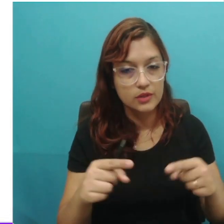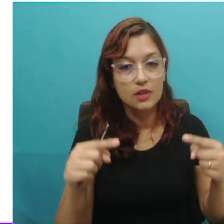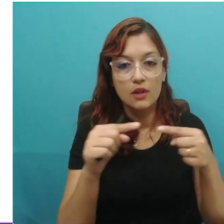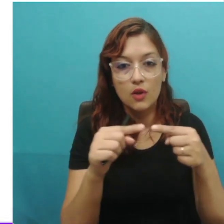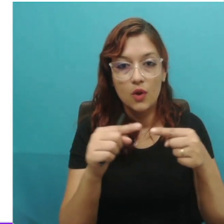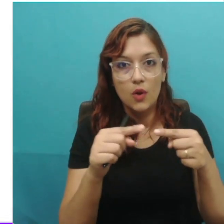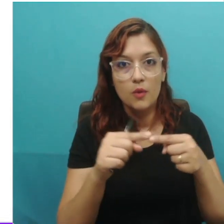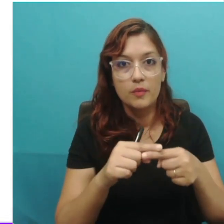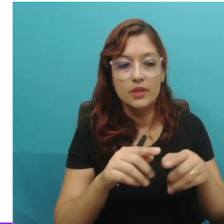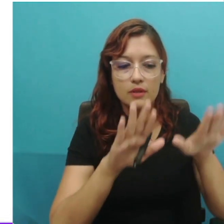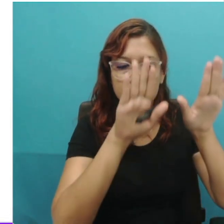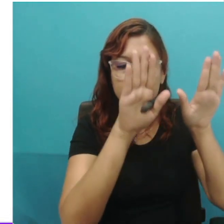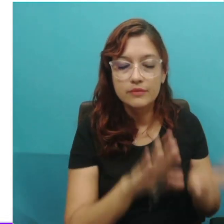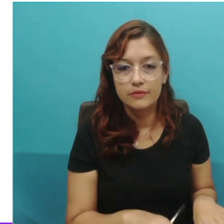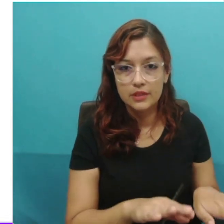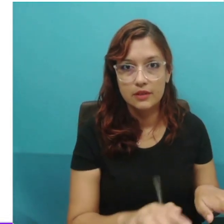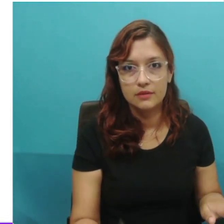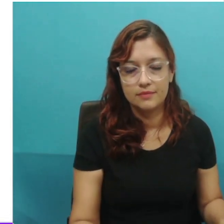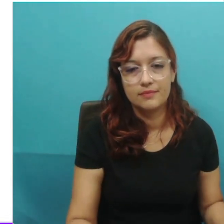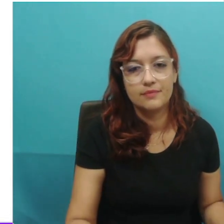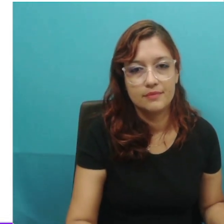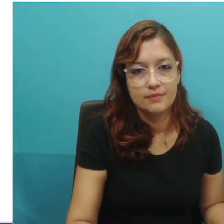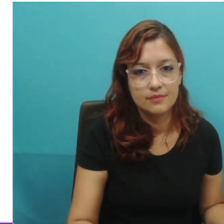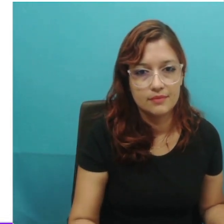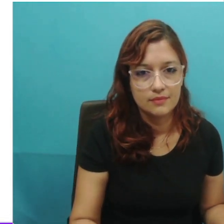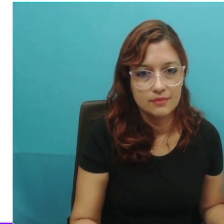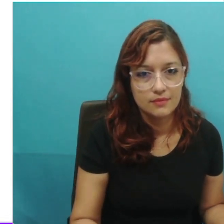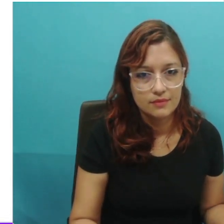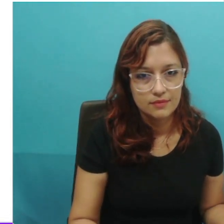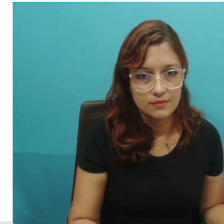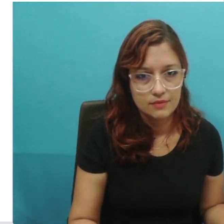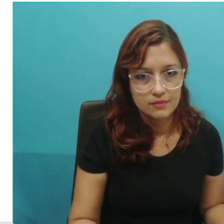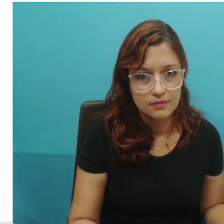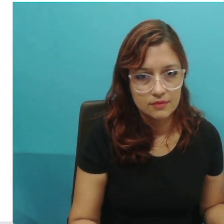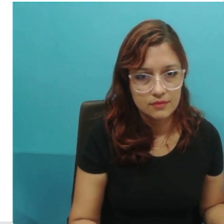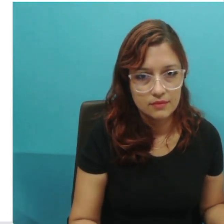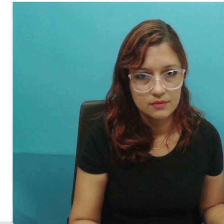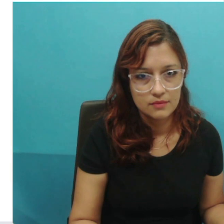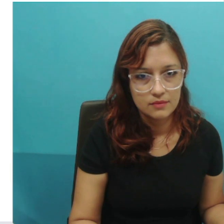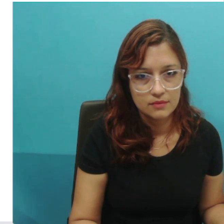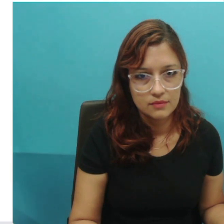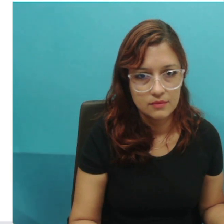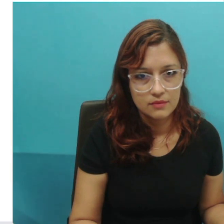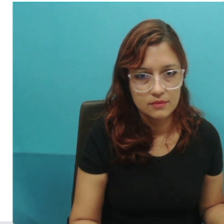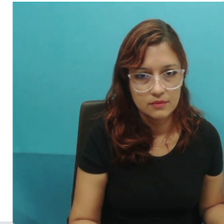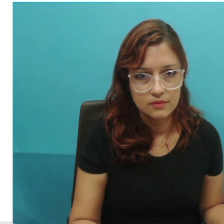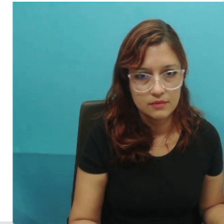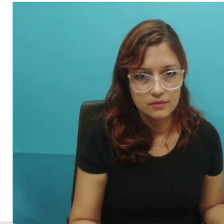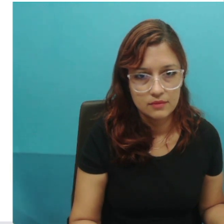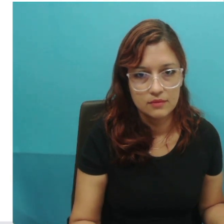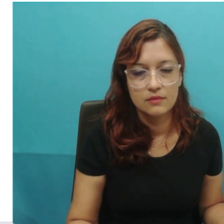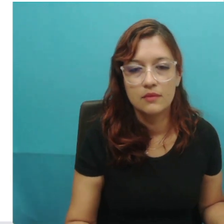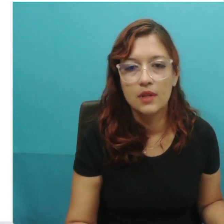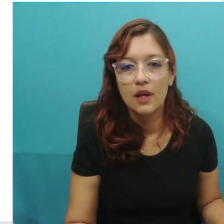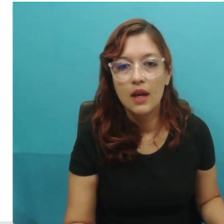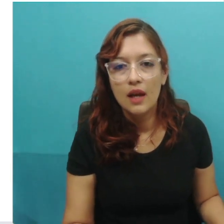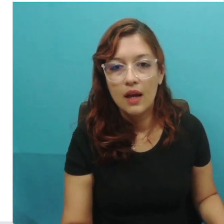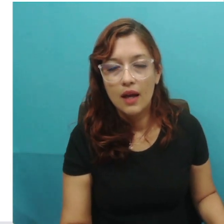Vou dar uma sugestão para te ajudar a memorizar. Onde tem a ver com um local fixo.